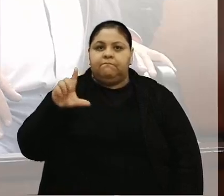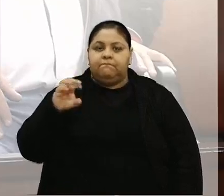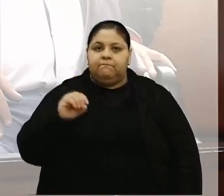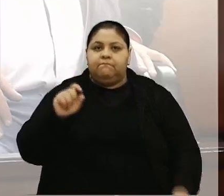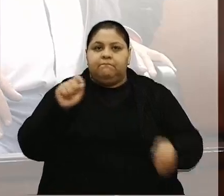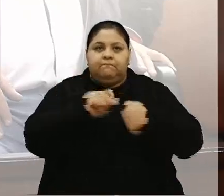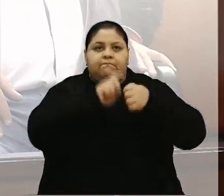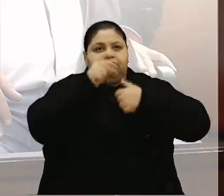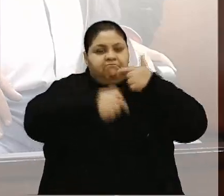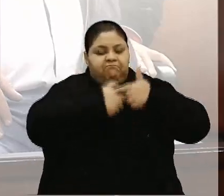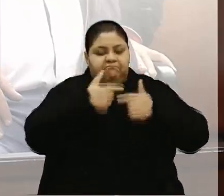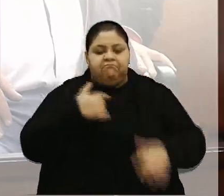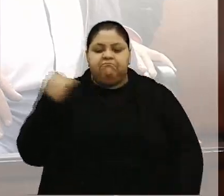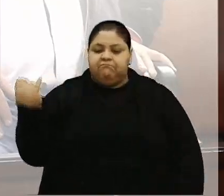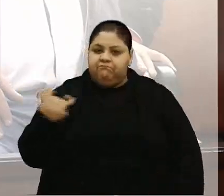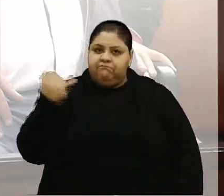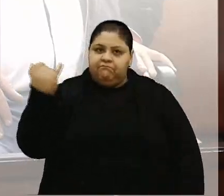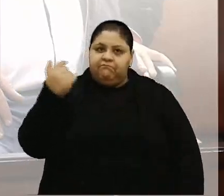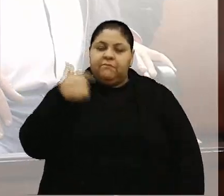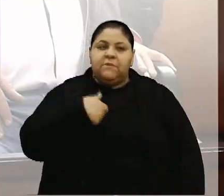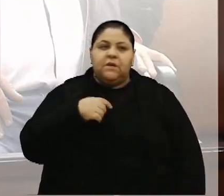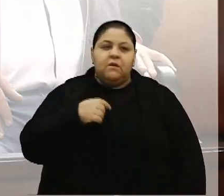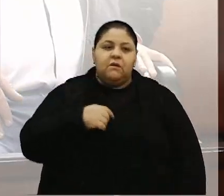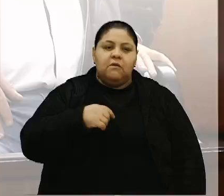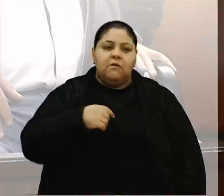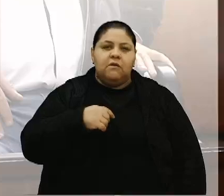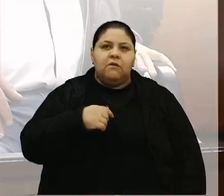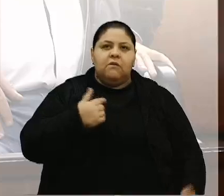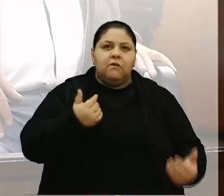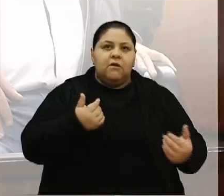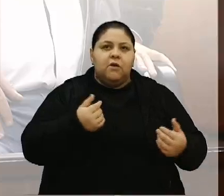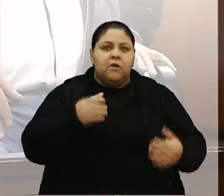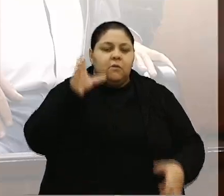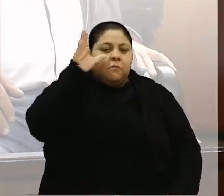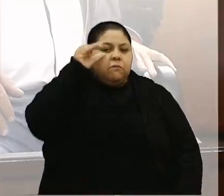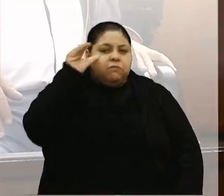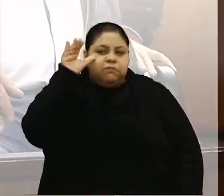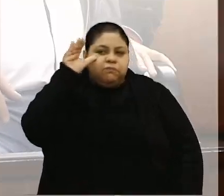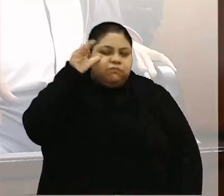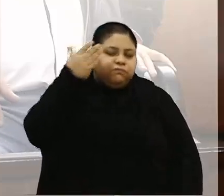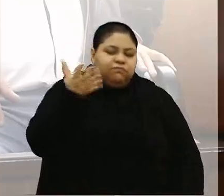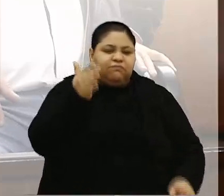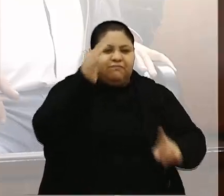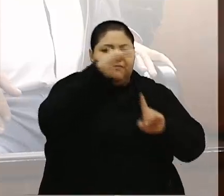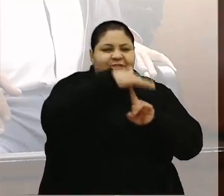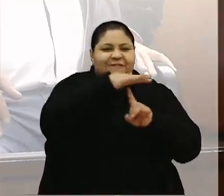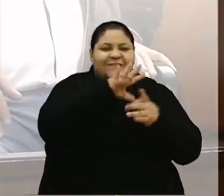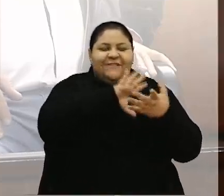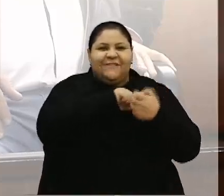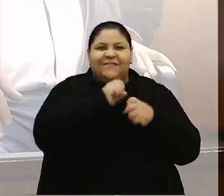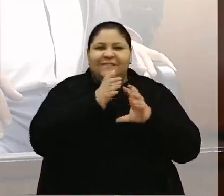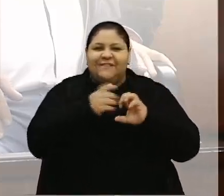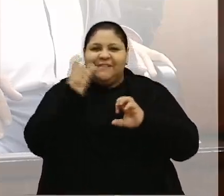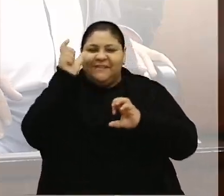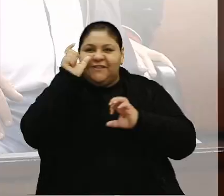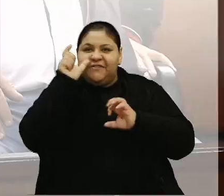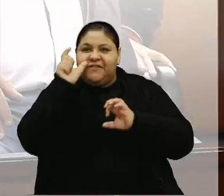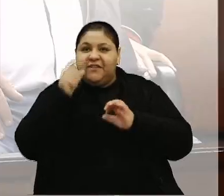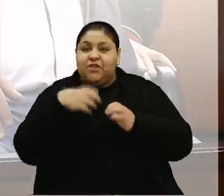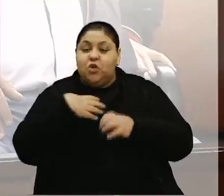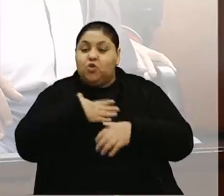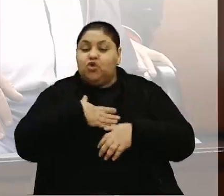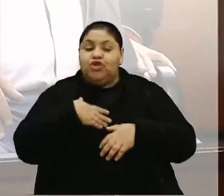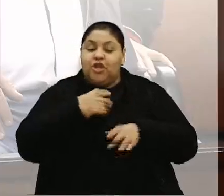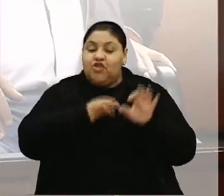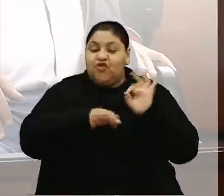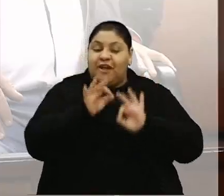trabalho bem importante. Eu fico analisando quando eu chego na feira da feira de artesanato, eu vejo a maneira que ele está colocando